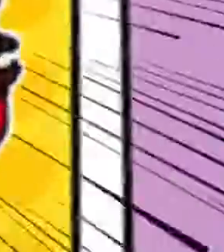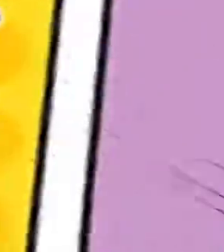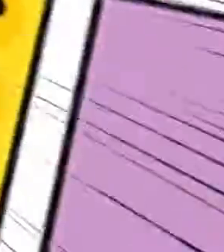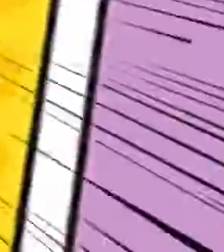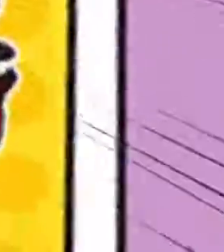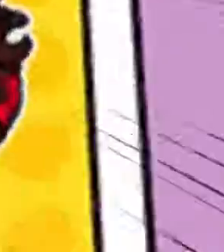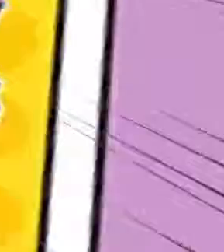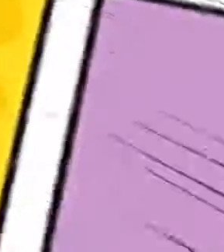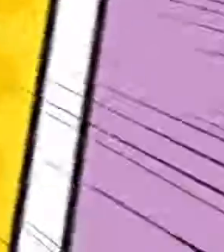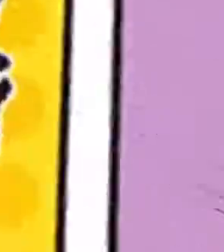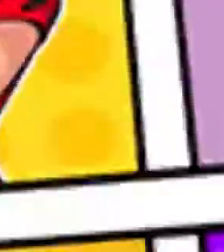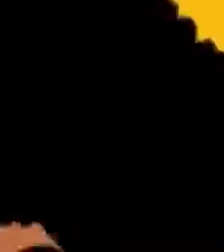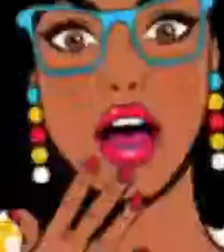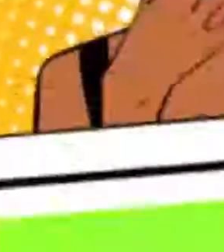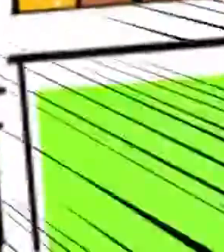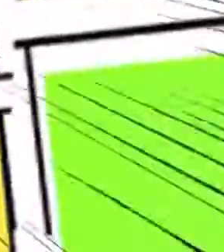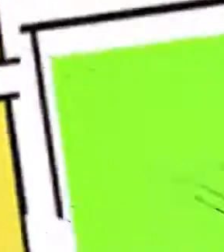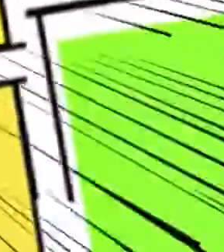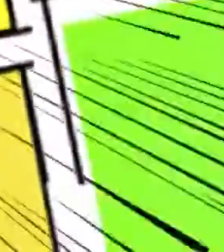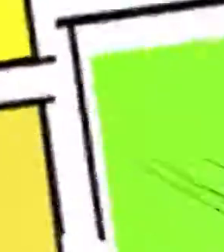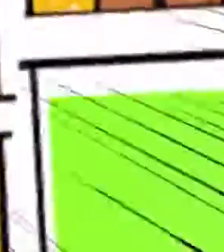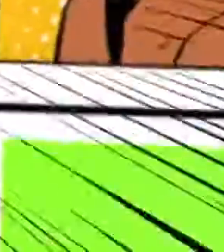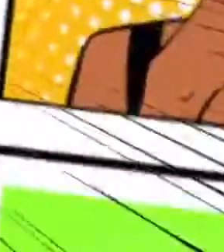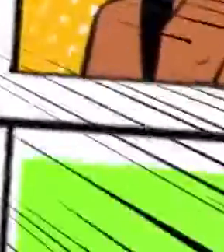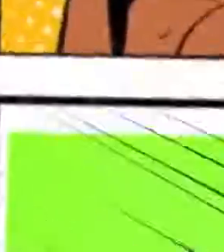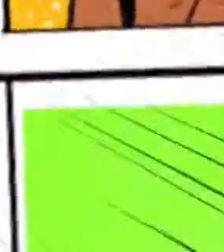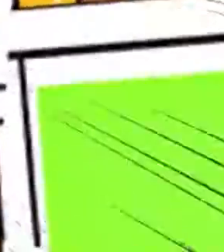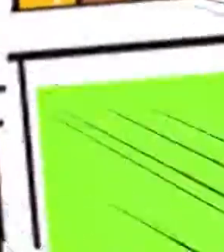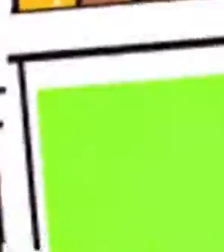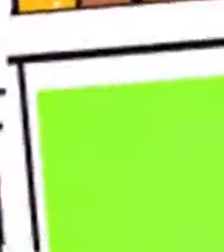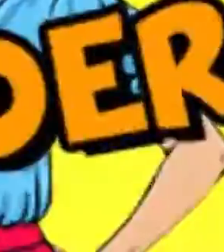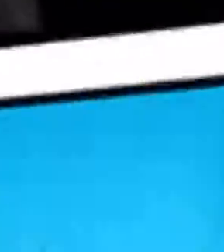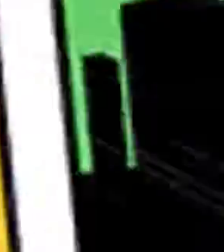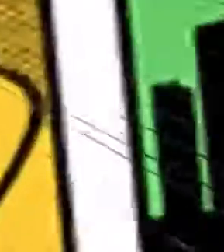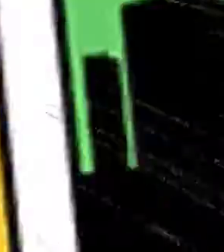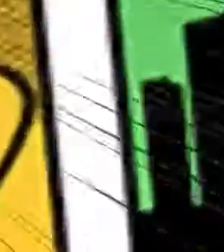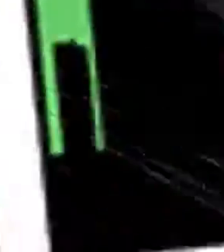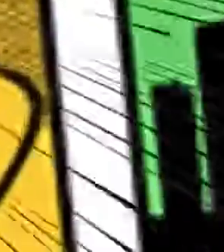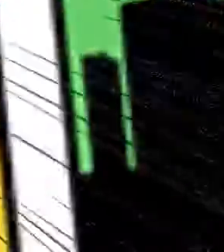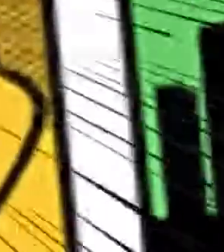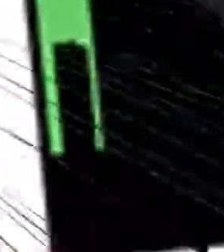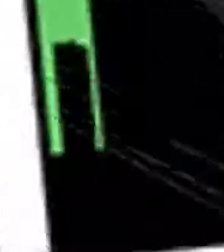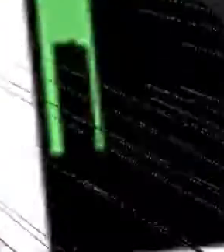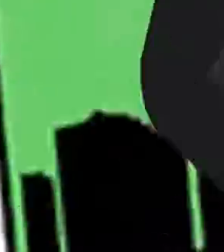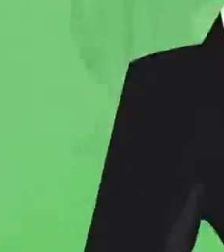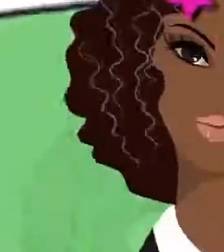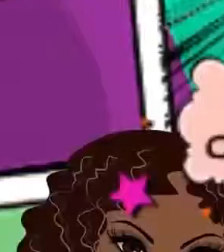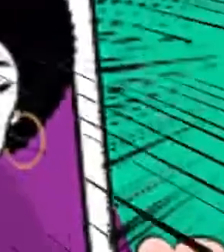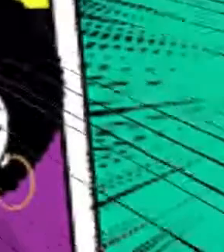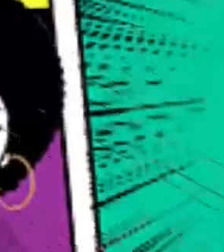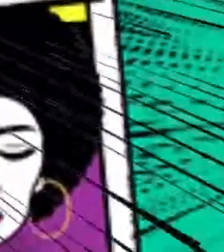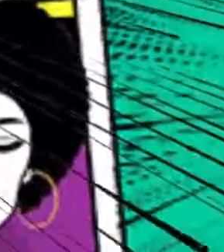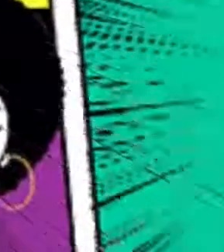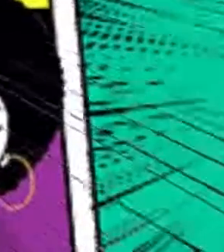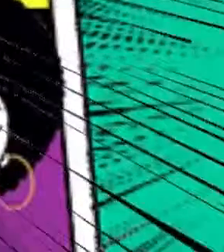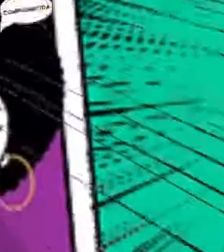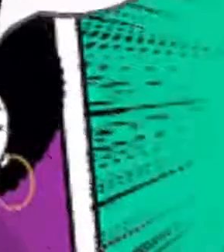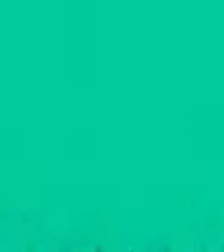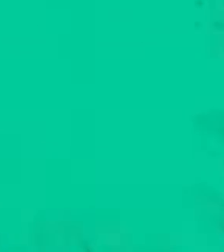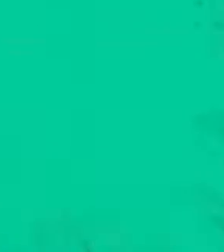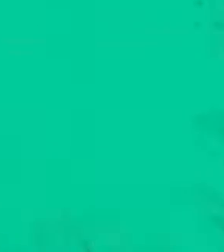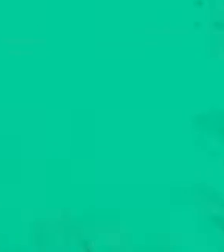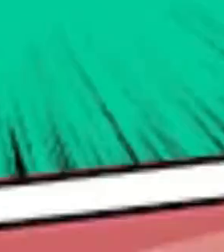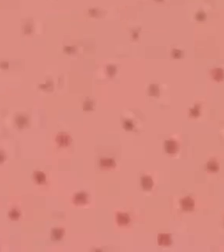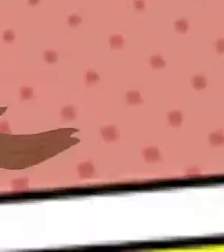Nós estamos ligadas, queremos ser respeitadas. Juntas somos mais fortes, juntas somos melhores. Ouçam a nossa voz, é bom saber que não